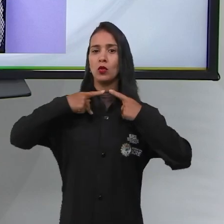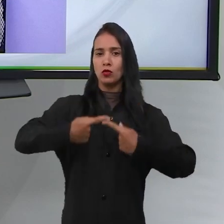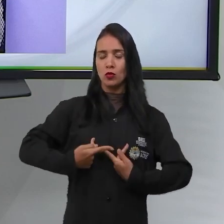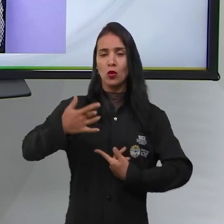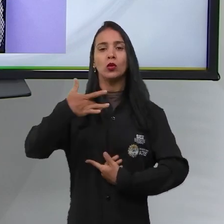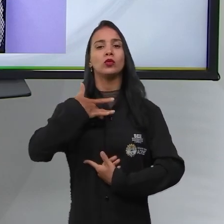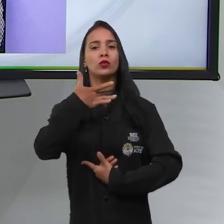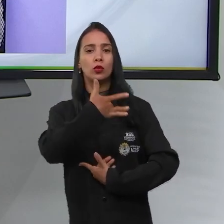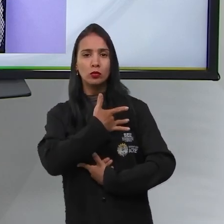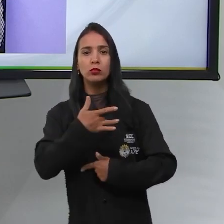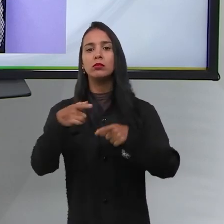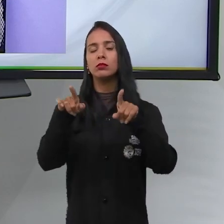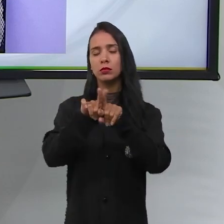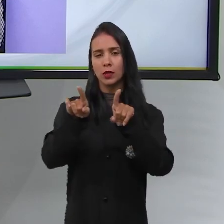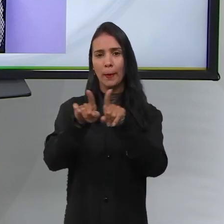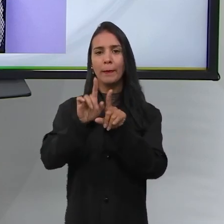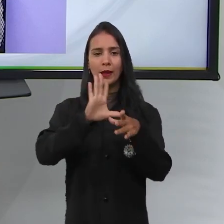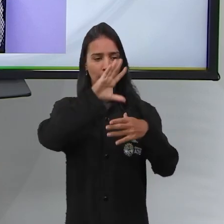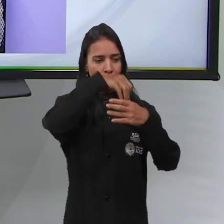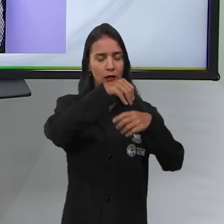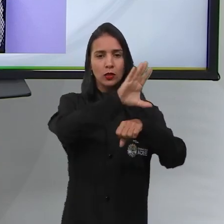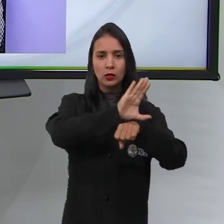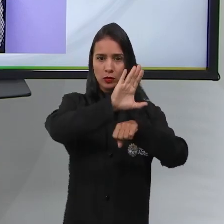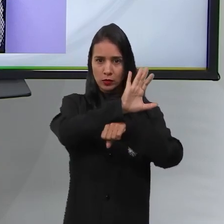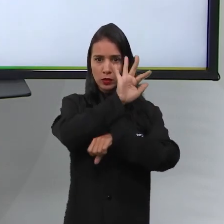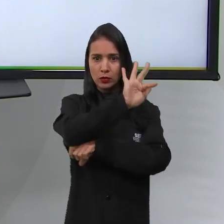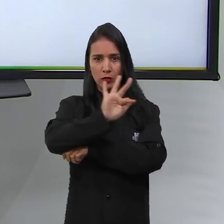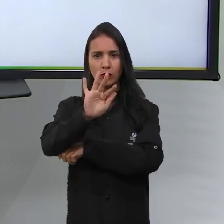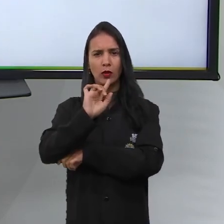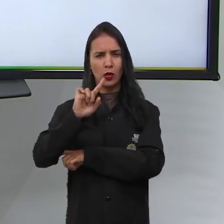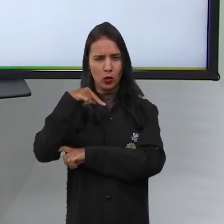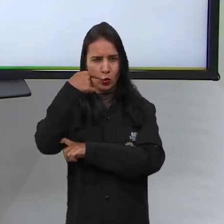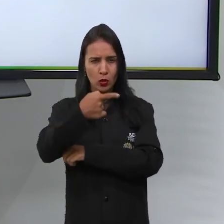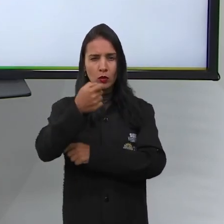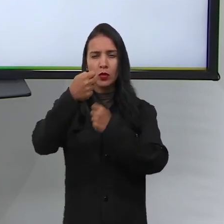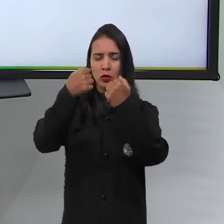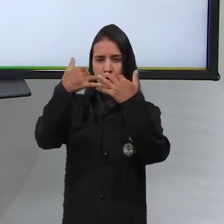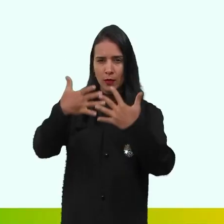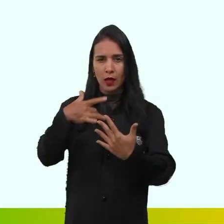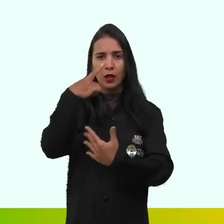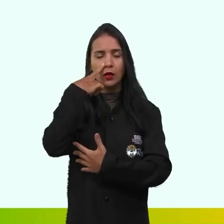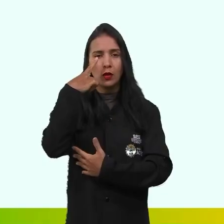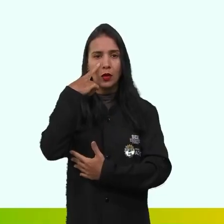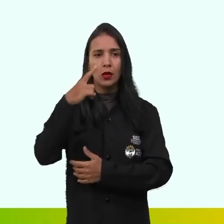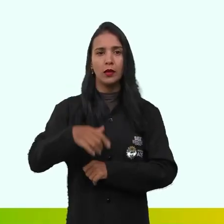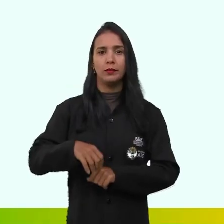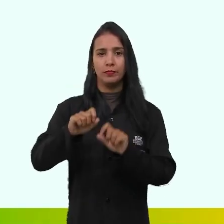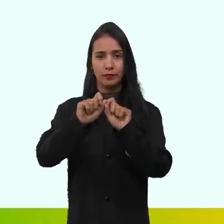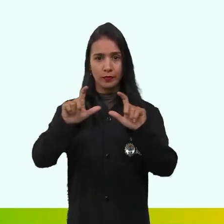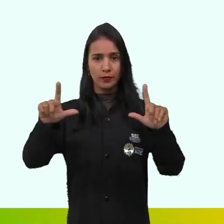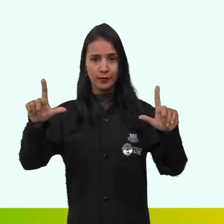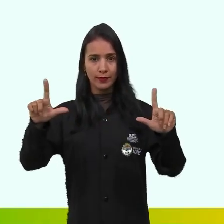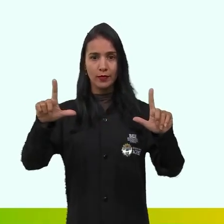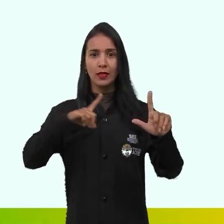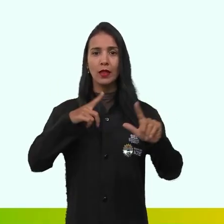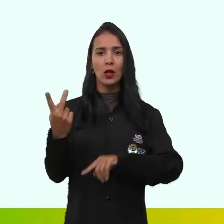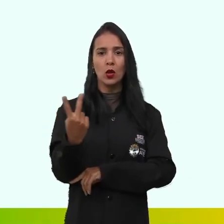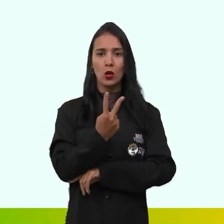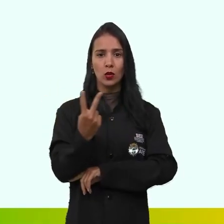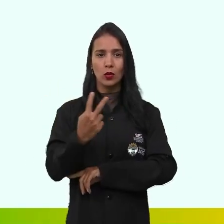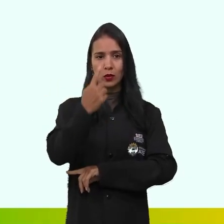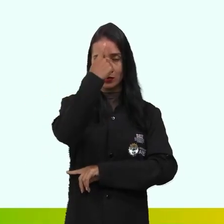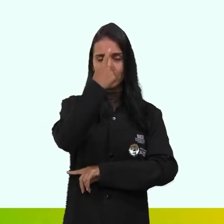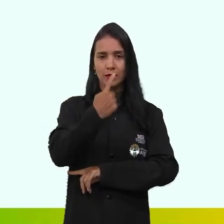previstos constitucionalmente, que nós trataremos posteriormente, tá? Eu trouxe aí para vocês na tela duas imagens.